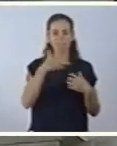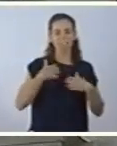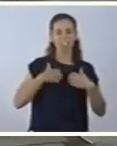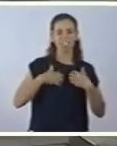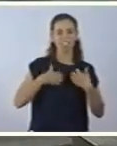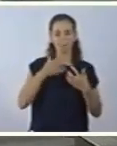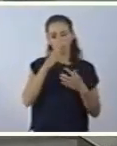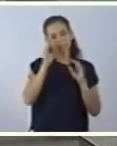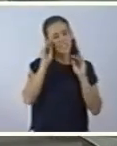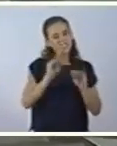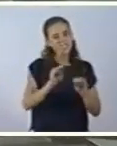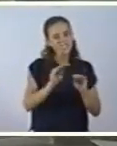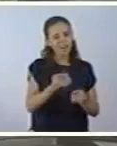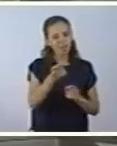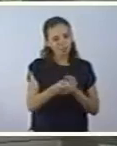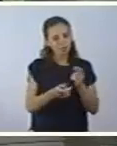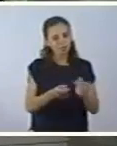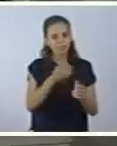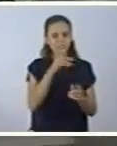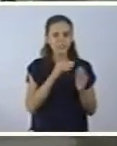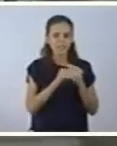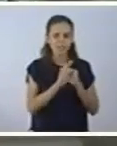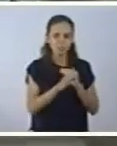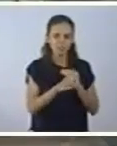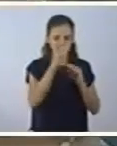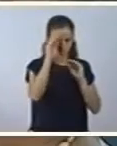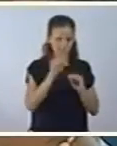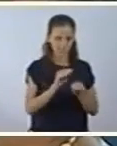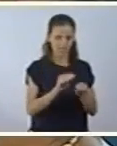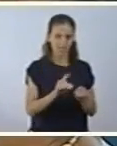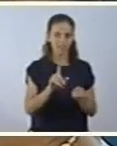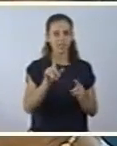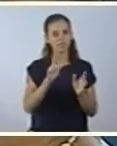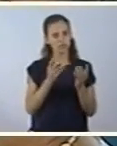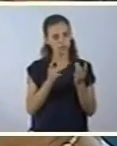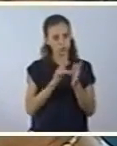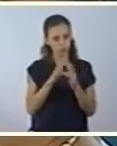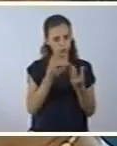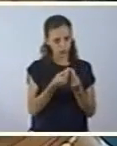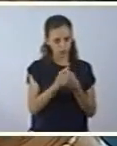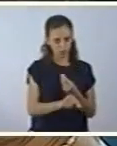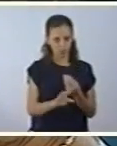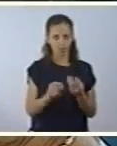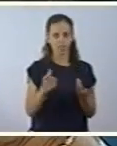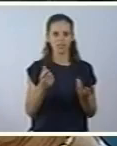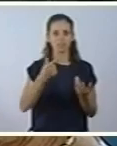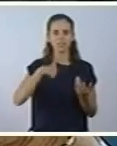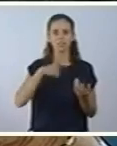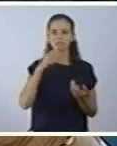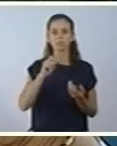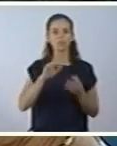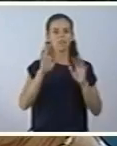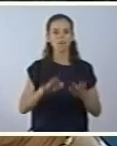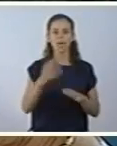preciso ensiná-las também a estar em silêncio, a estar também com Jesus. Mas não podemos ficar